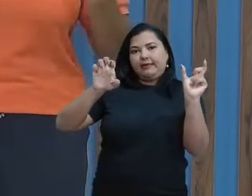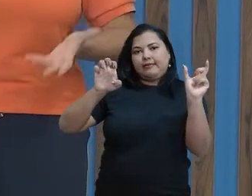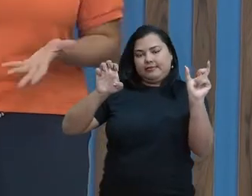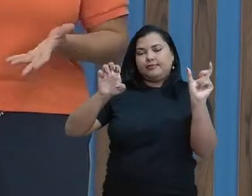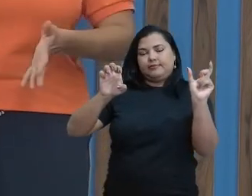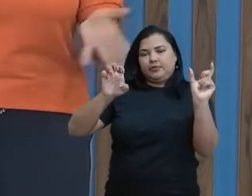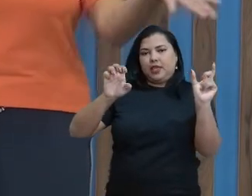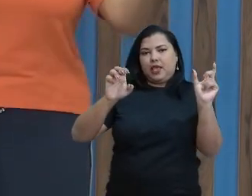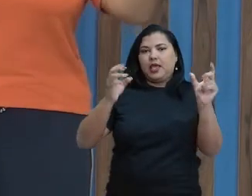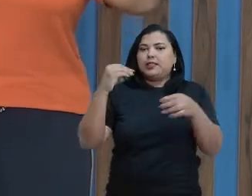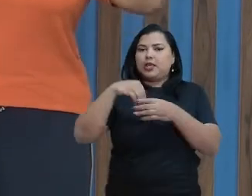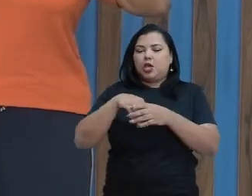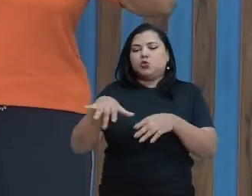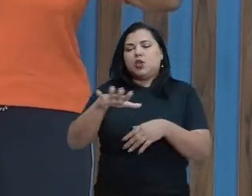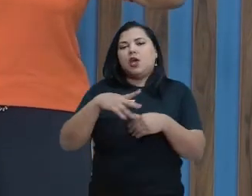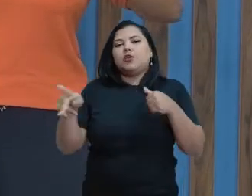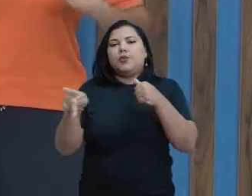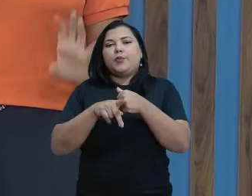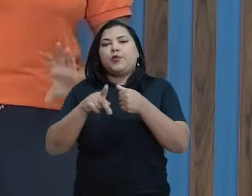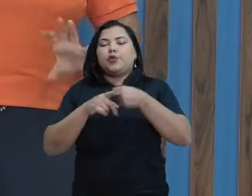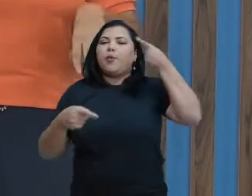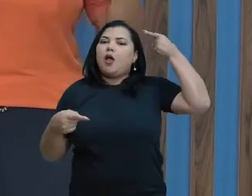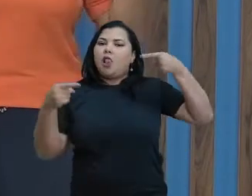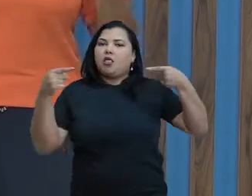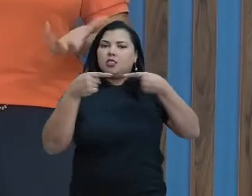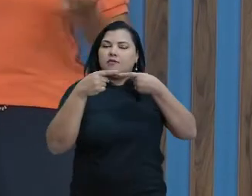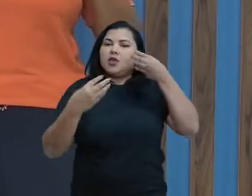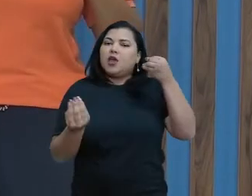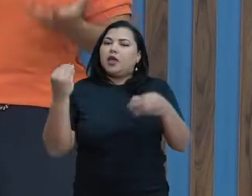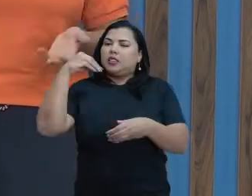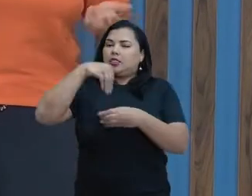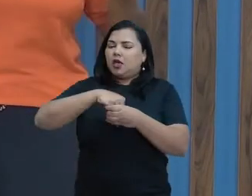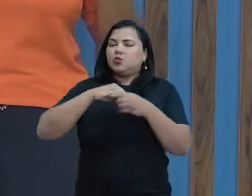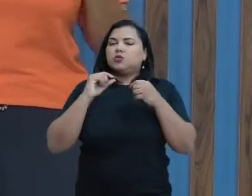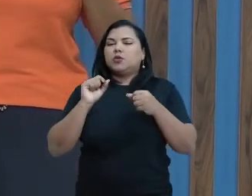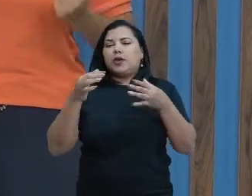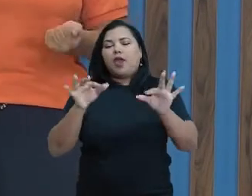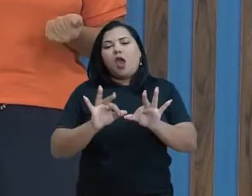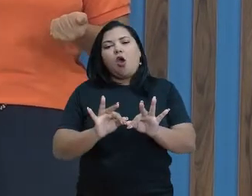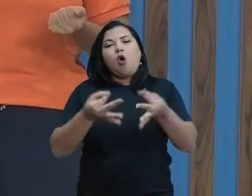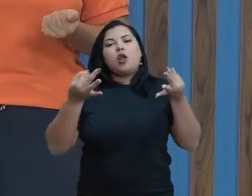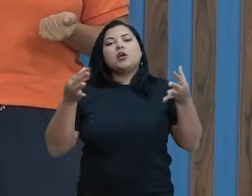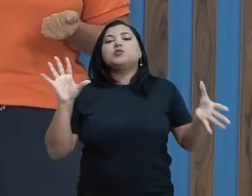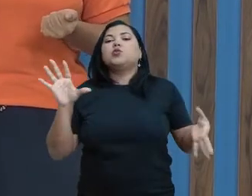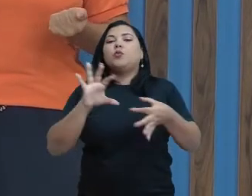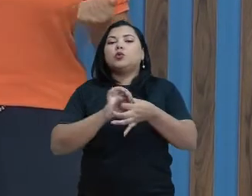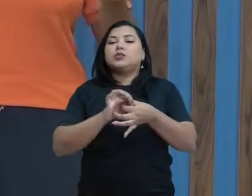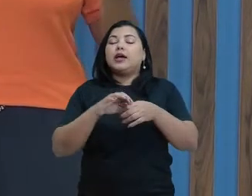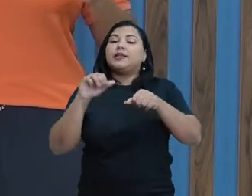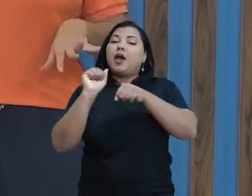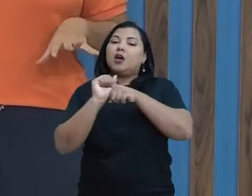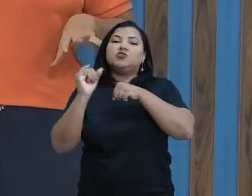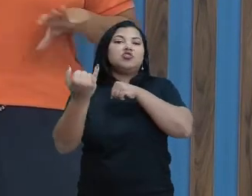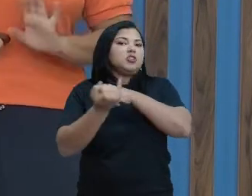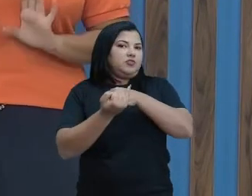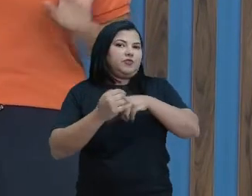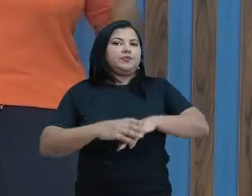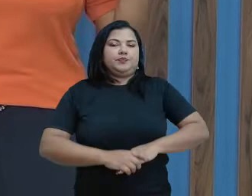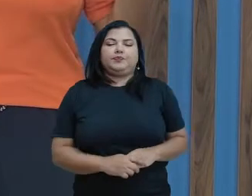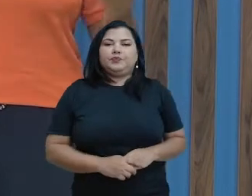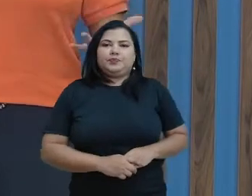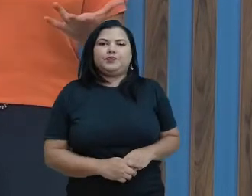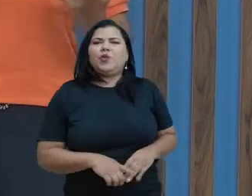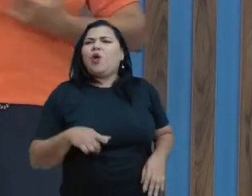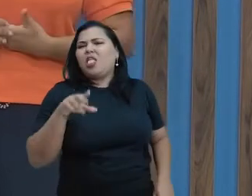pronome relativo, que é a de introduzir as orações subordinadas adjetivas. E aí, esse nome